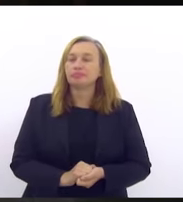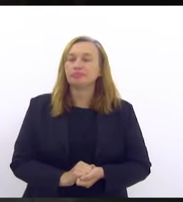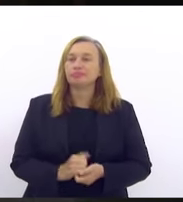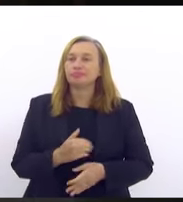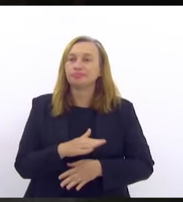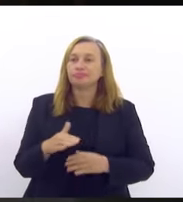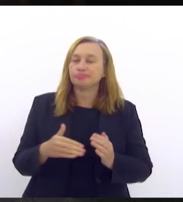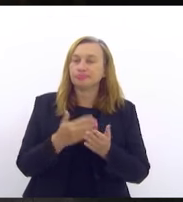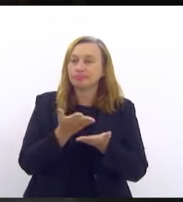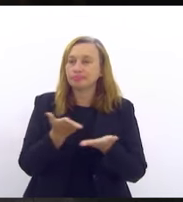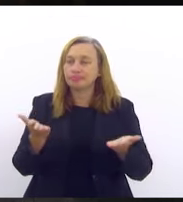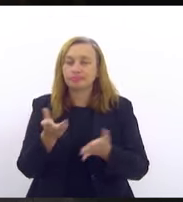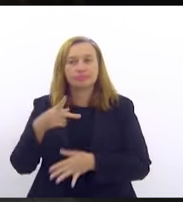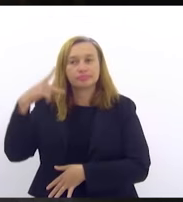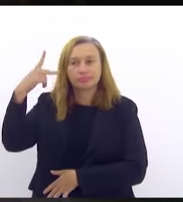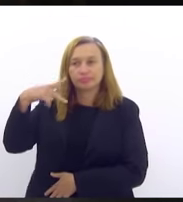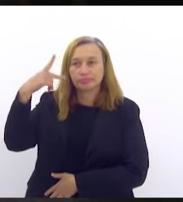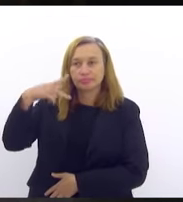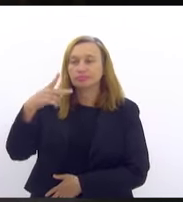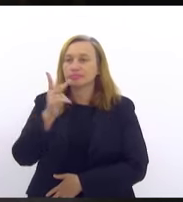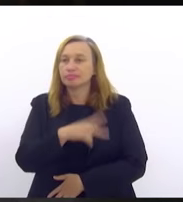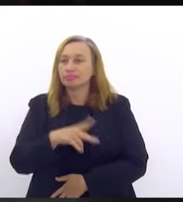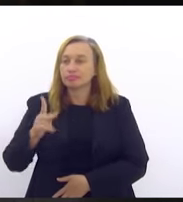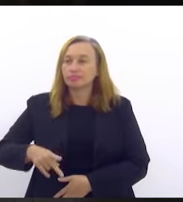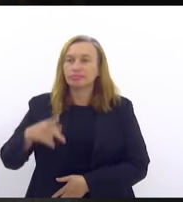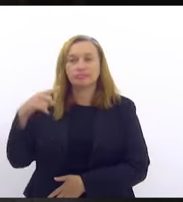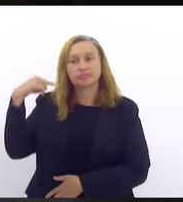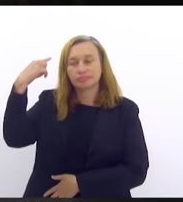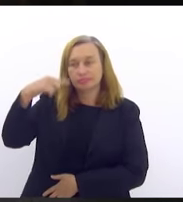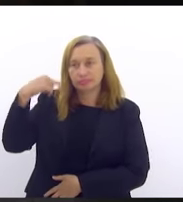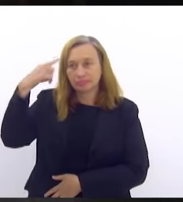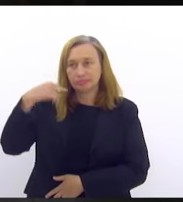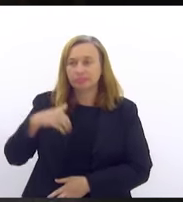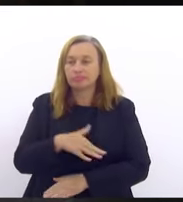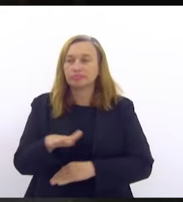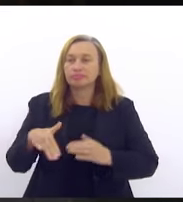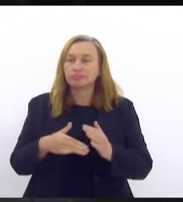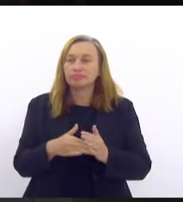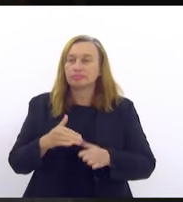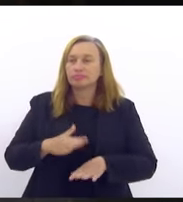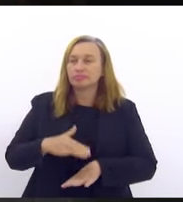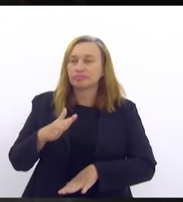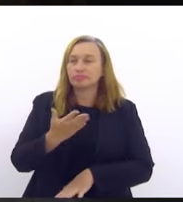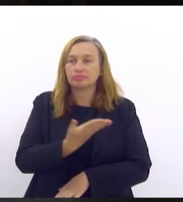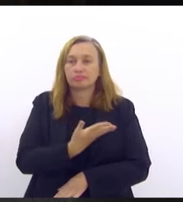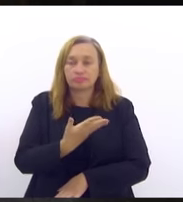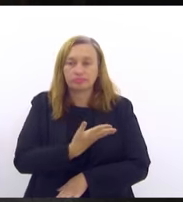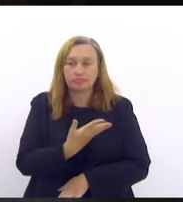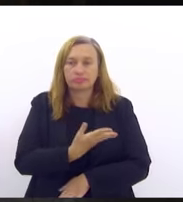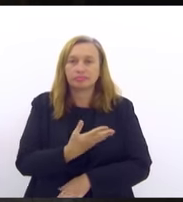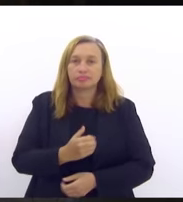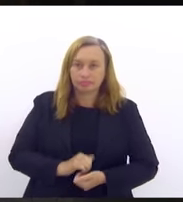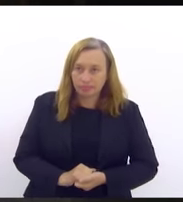magistrados parlamentares professores advogados e todos os demais amigos e colegas que se encontram